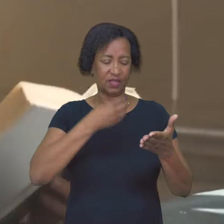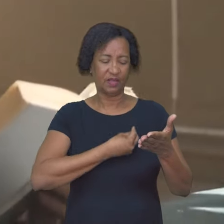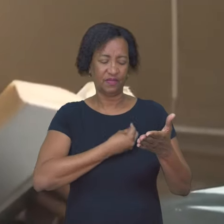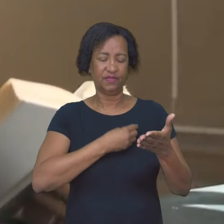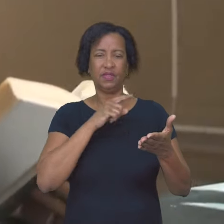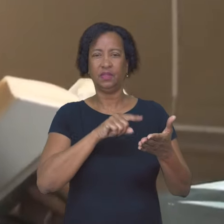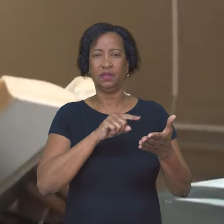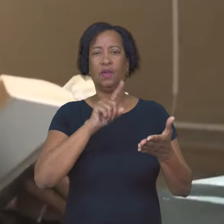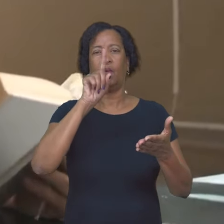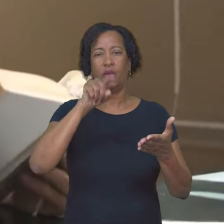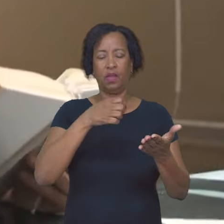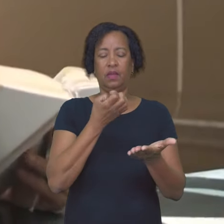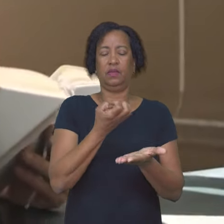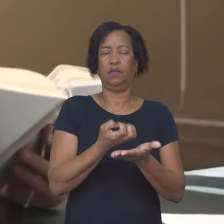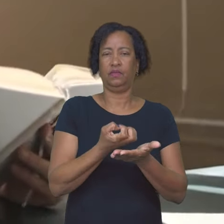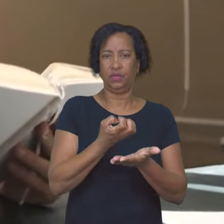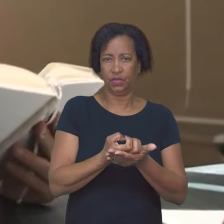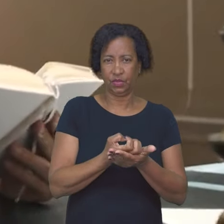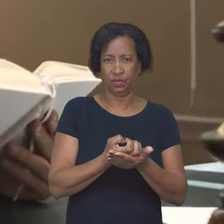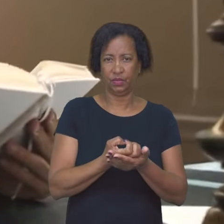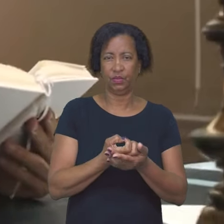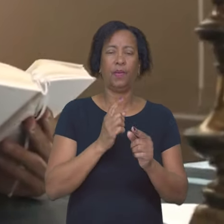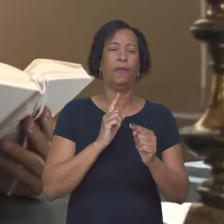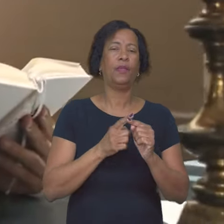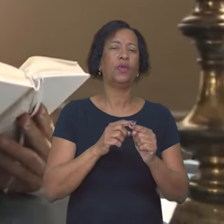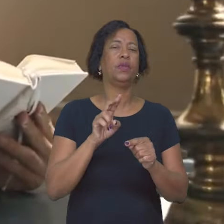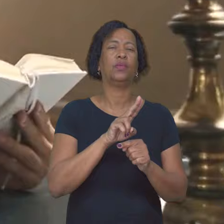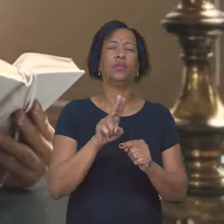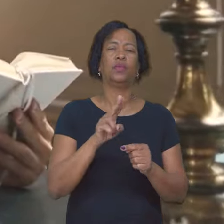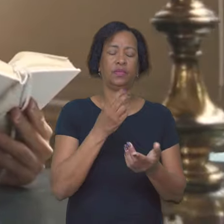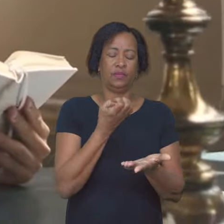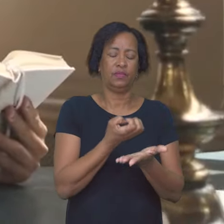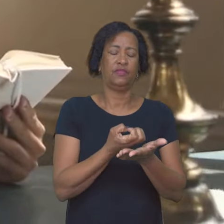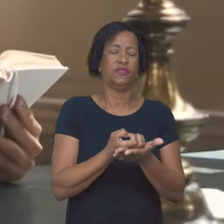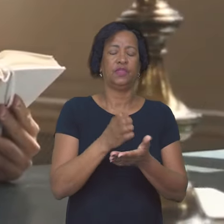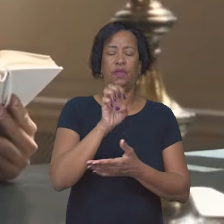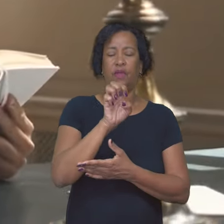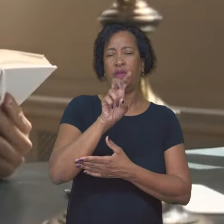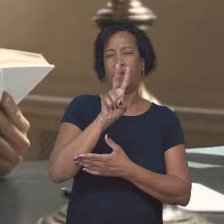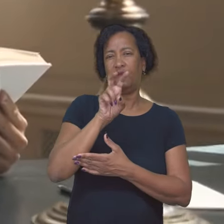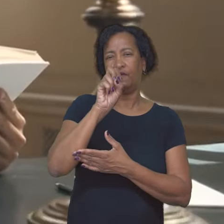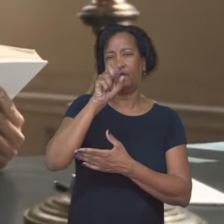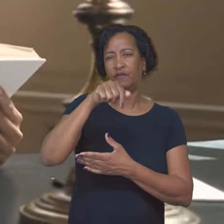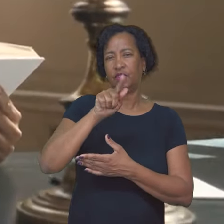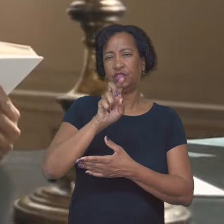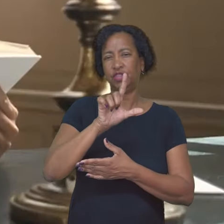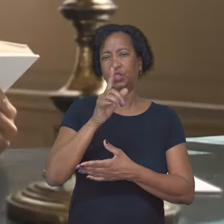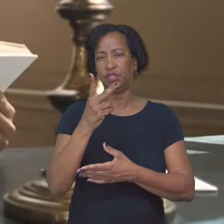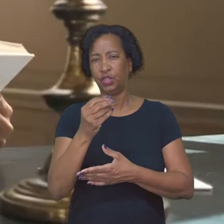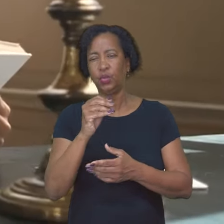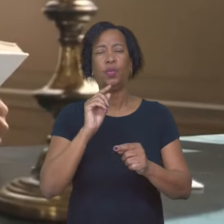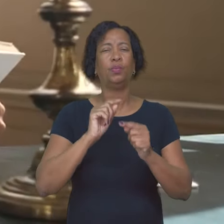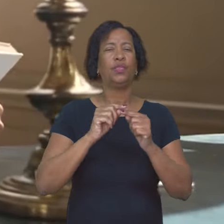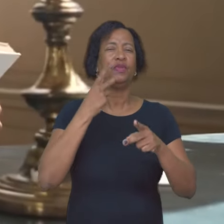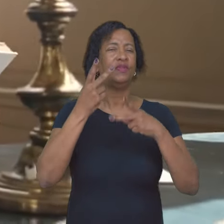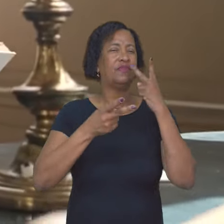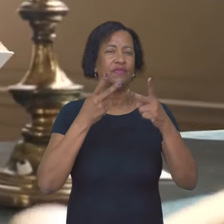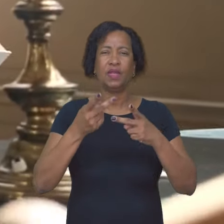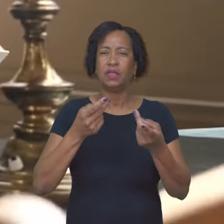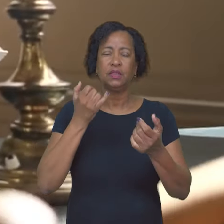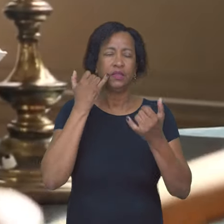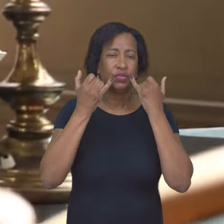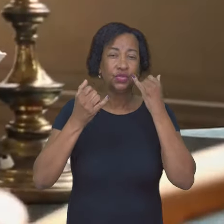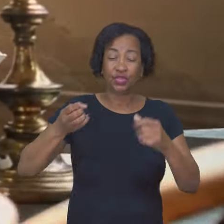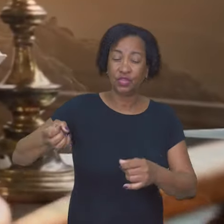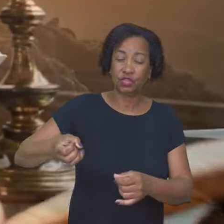são Evangelhos Por que eles são chamados Evangelhos porque eles anunciam as boas novas de que Jesus veio ao